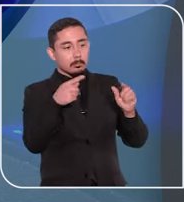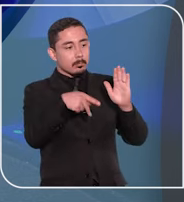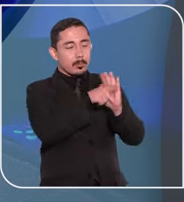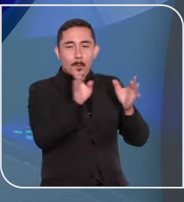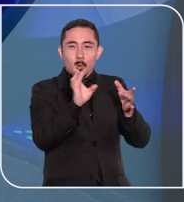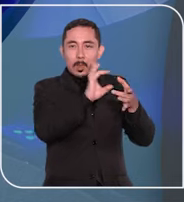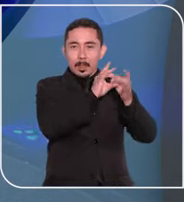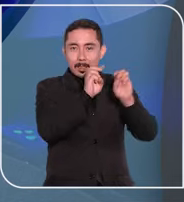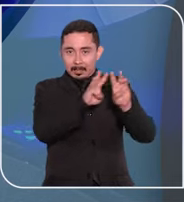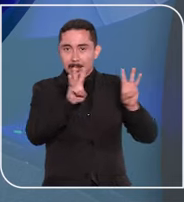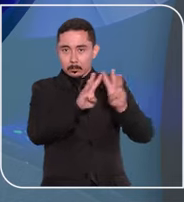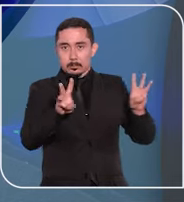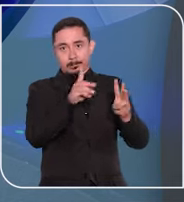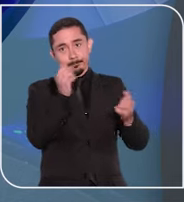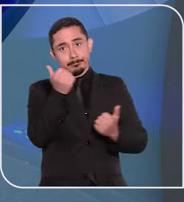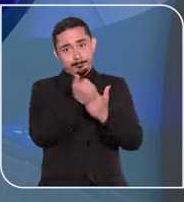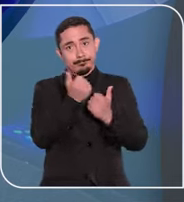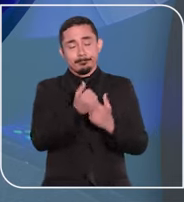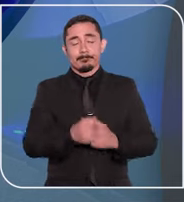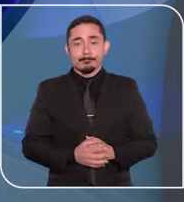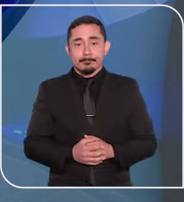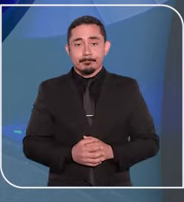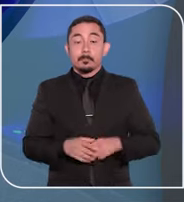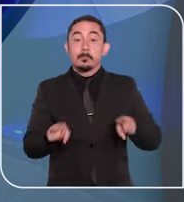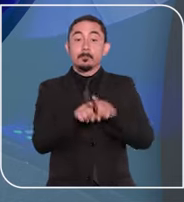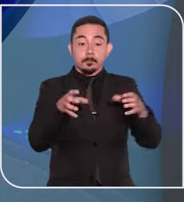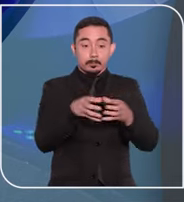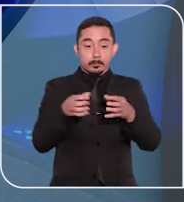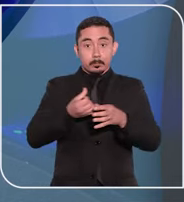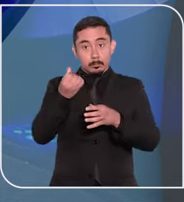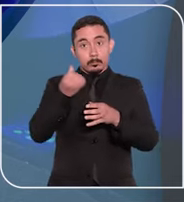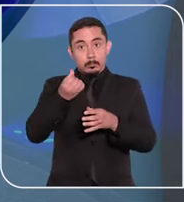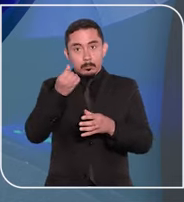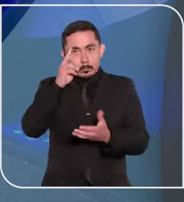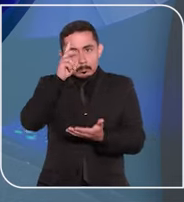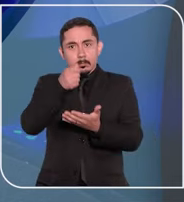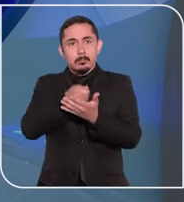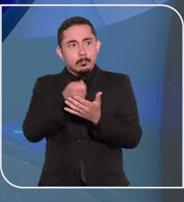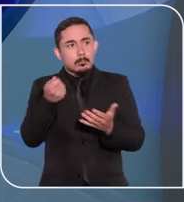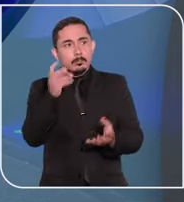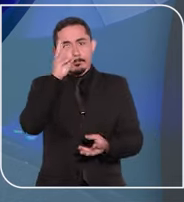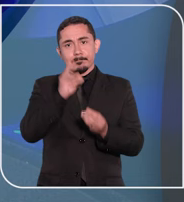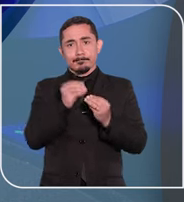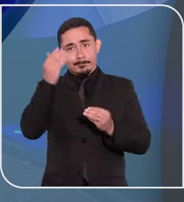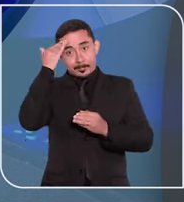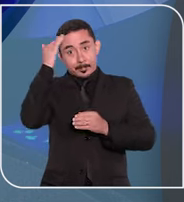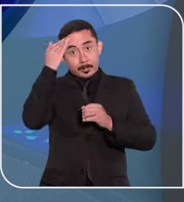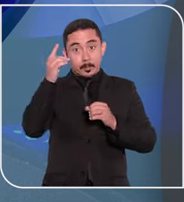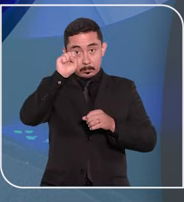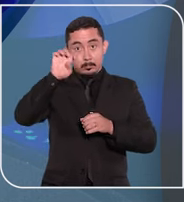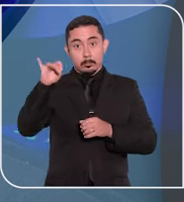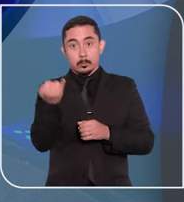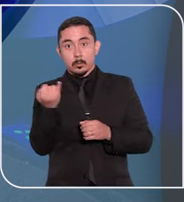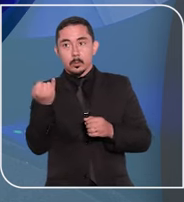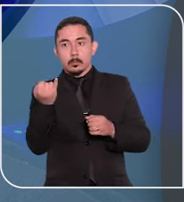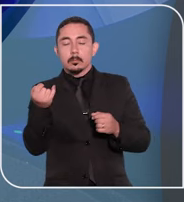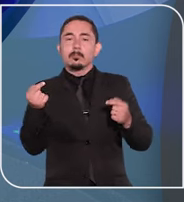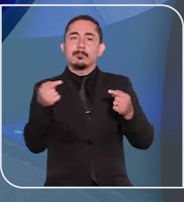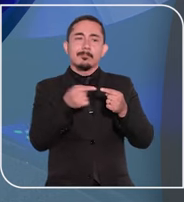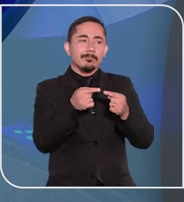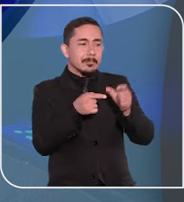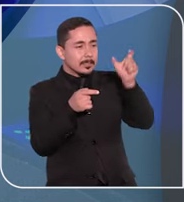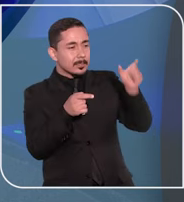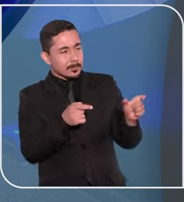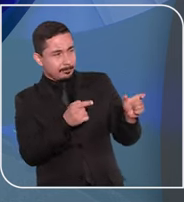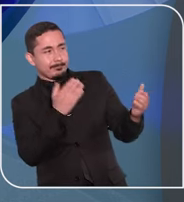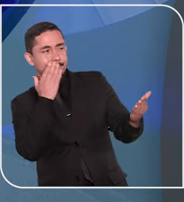comercialização de links patrocinados. Já a sexta turma reafirmou o entendimento do STJ no sentido de que a mera